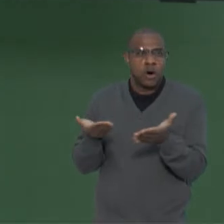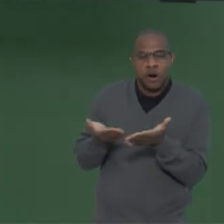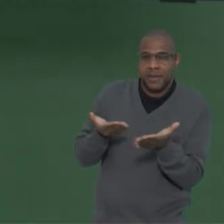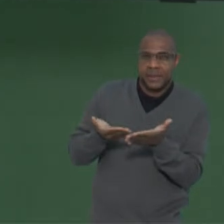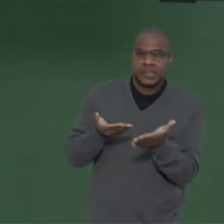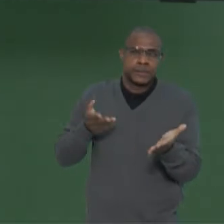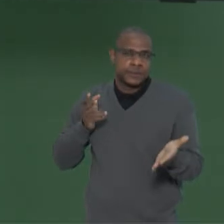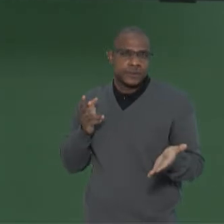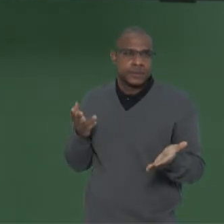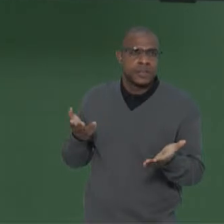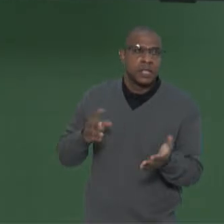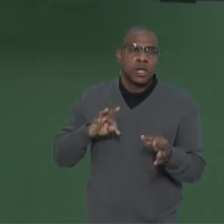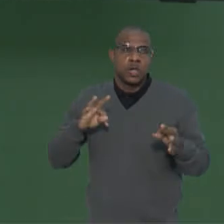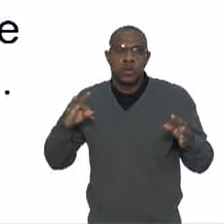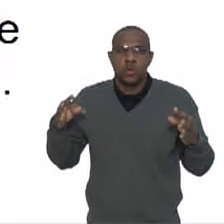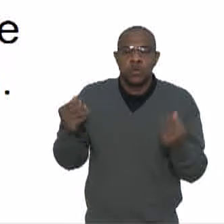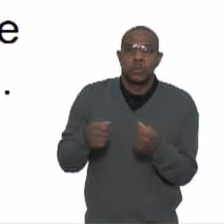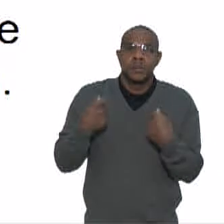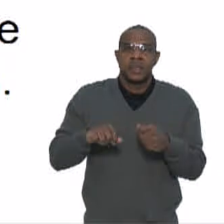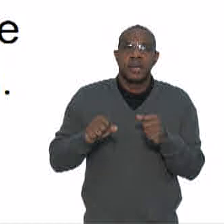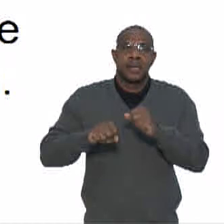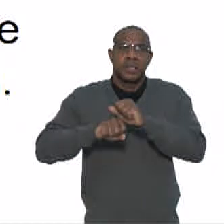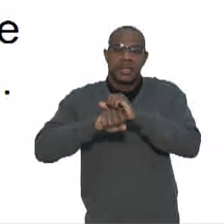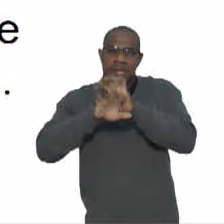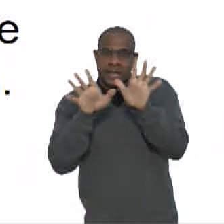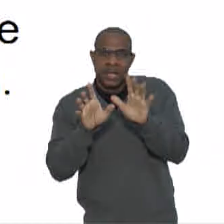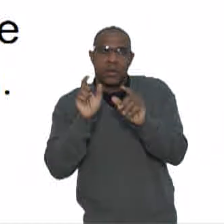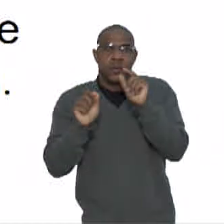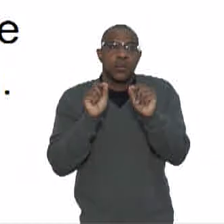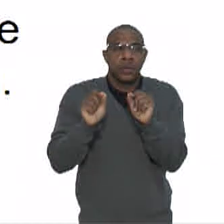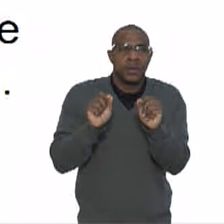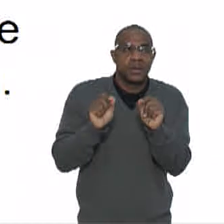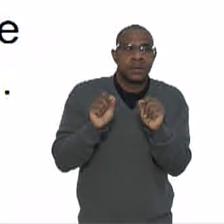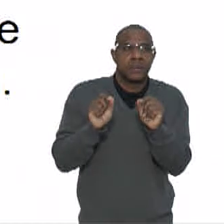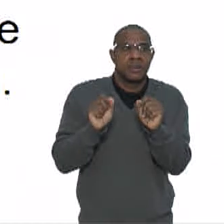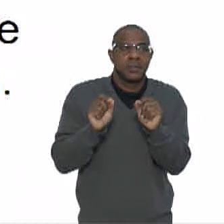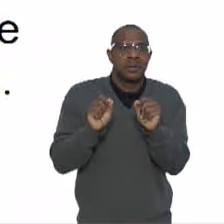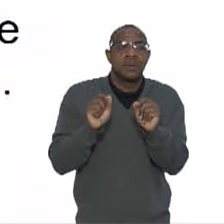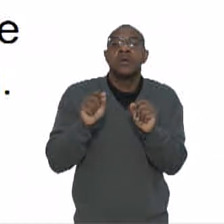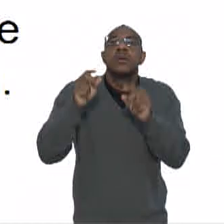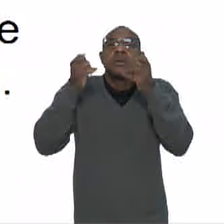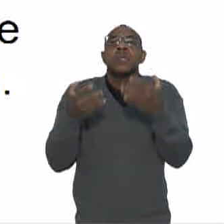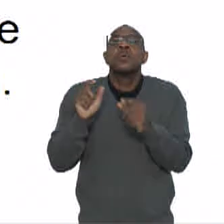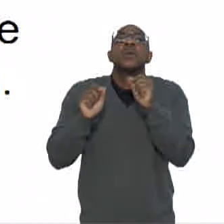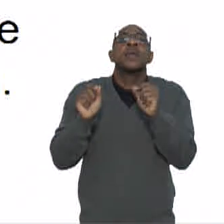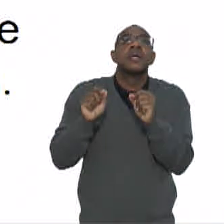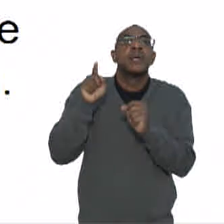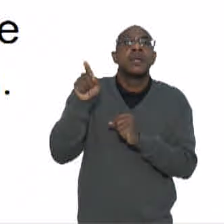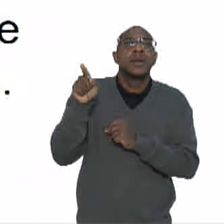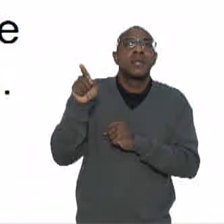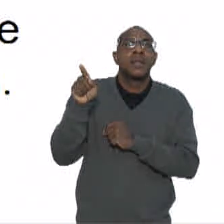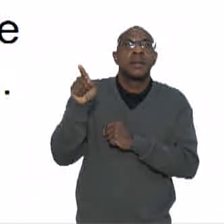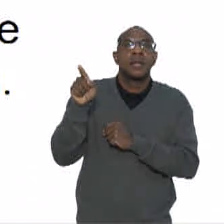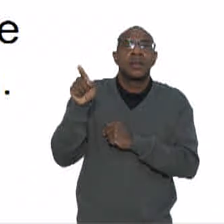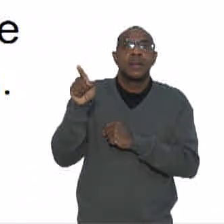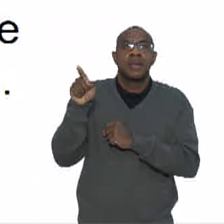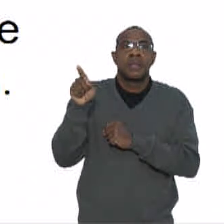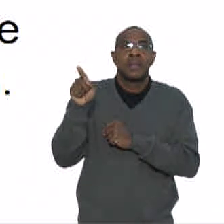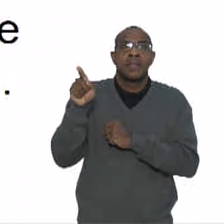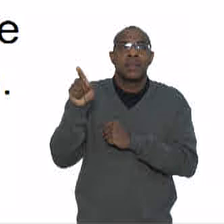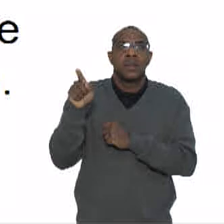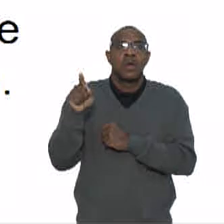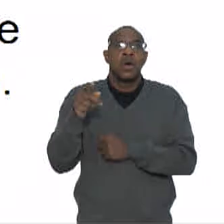el mundo debe tener claro. La salud es lo primero. Quem disse isso, né? Então,